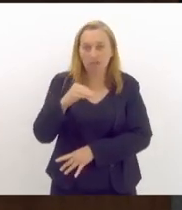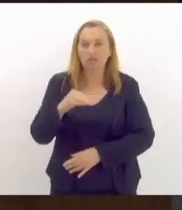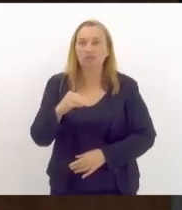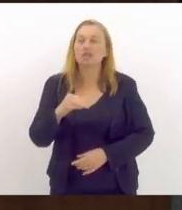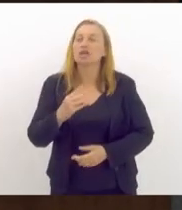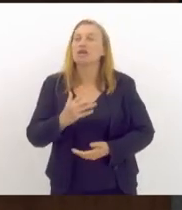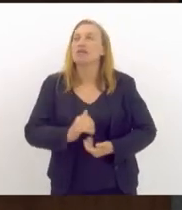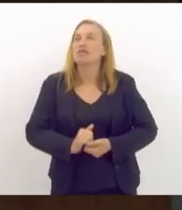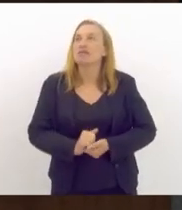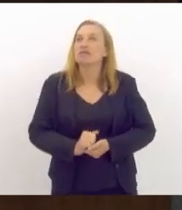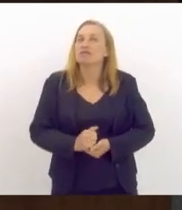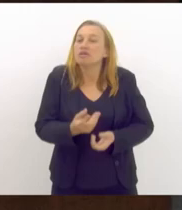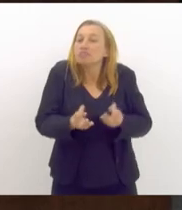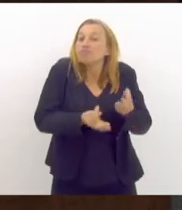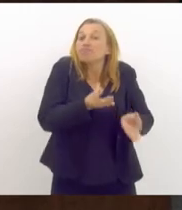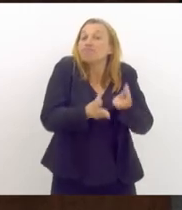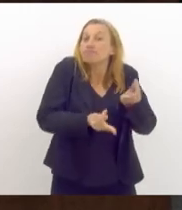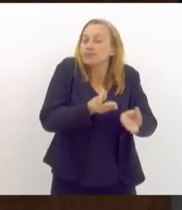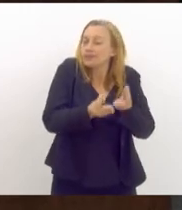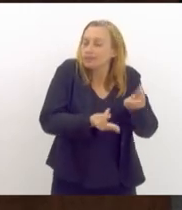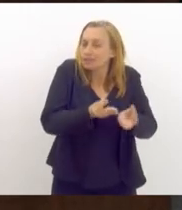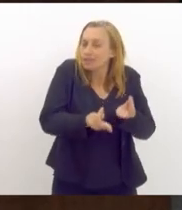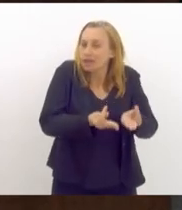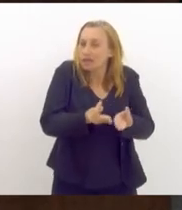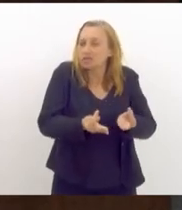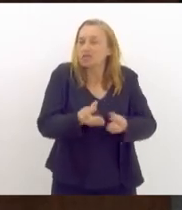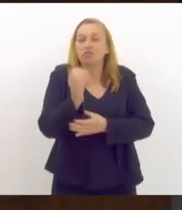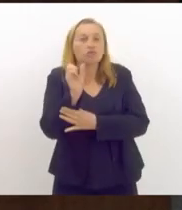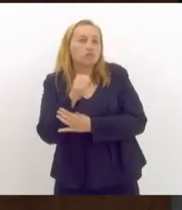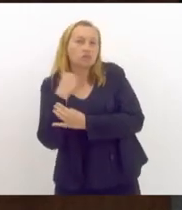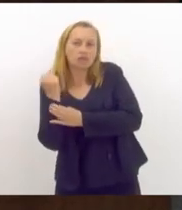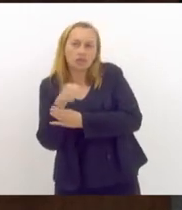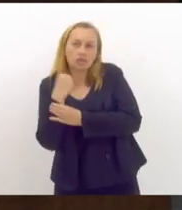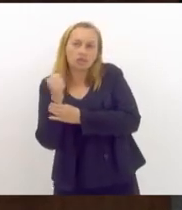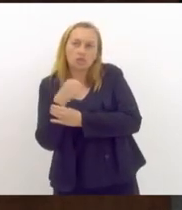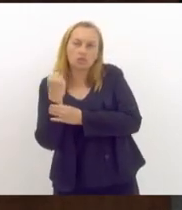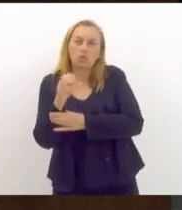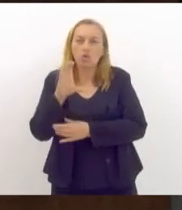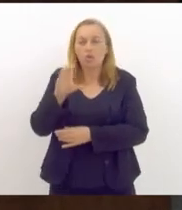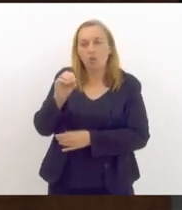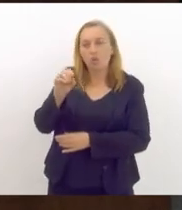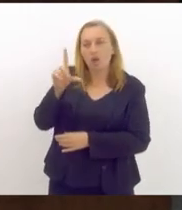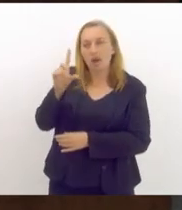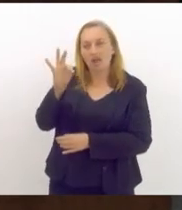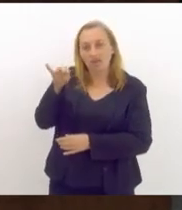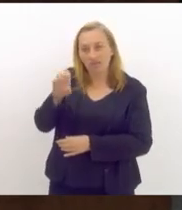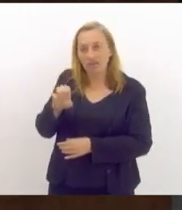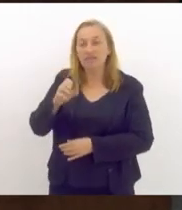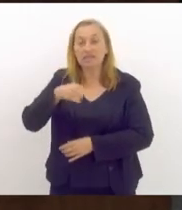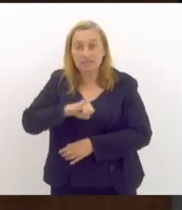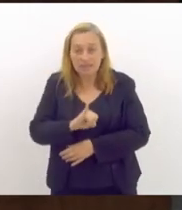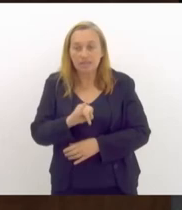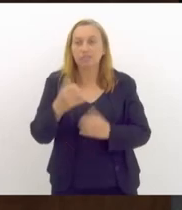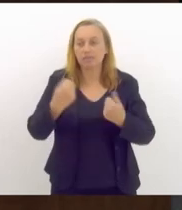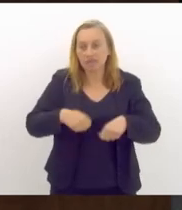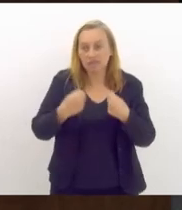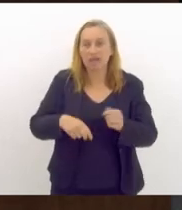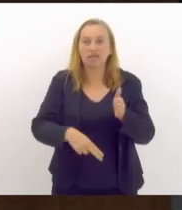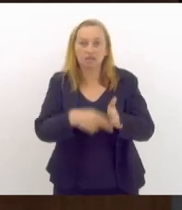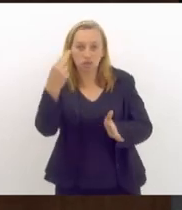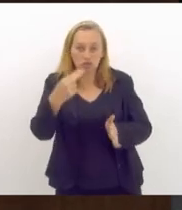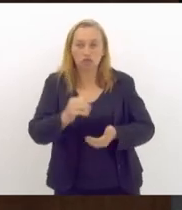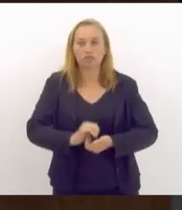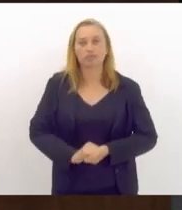vai ser tratada com fisioterapia com colete e se for o caso com cirurgia